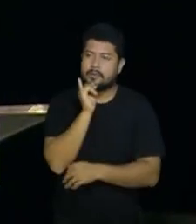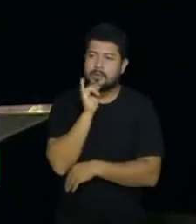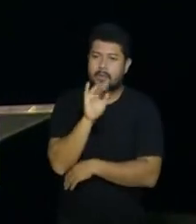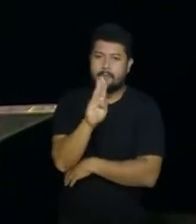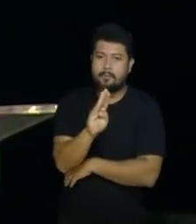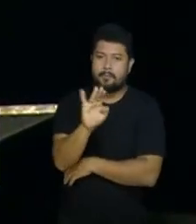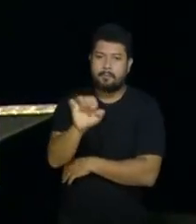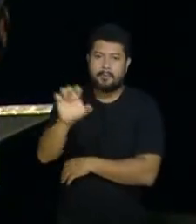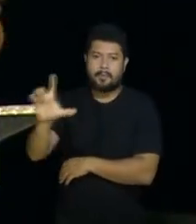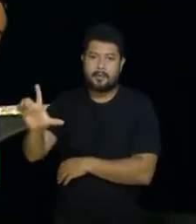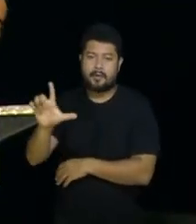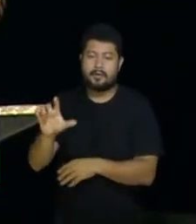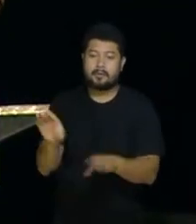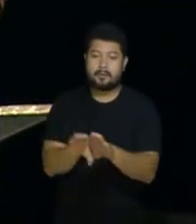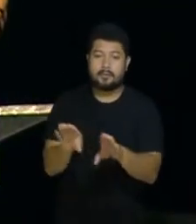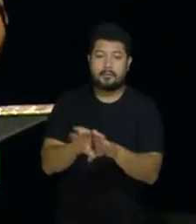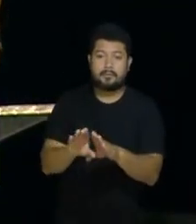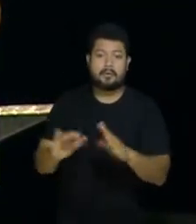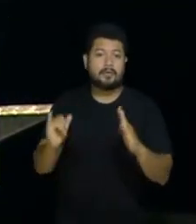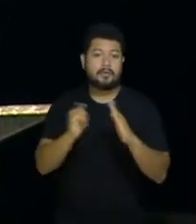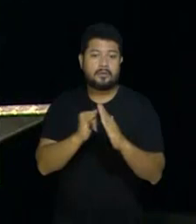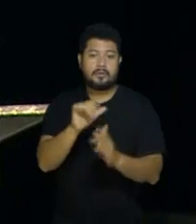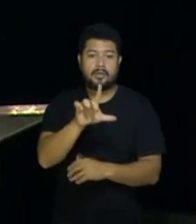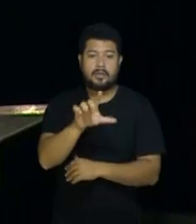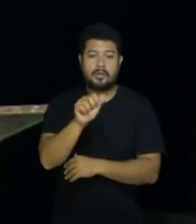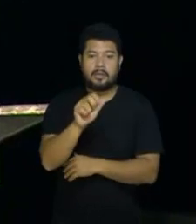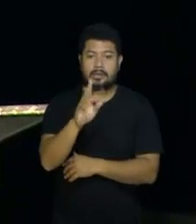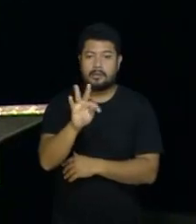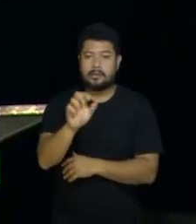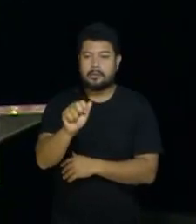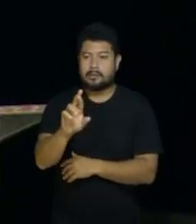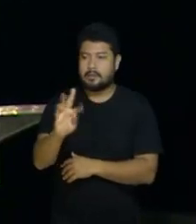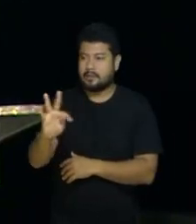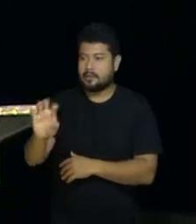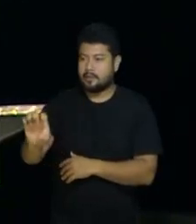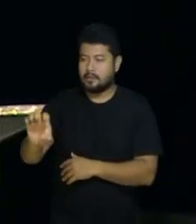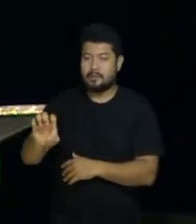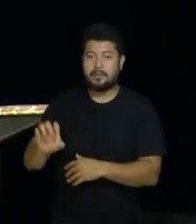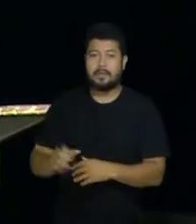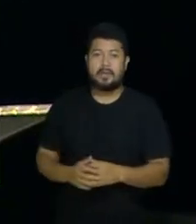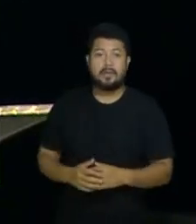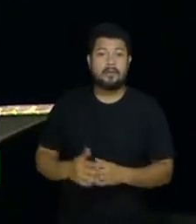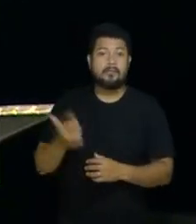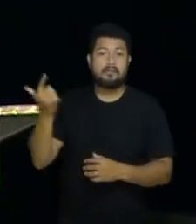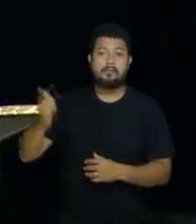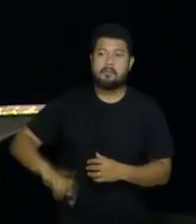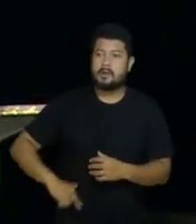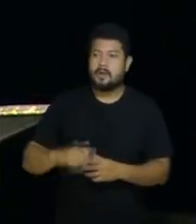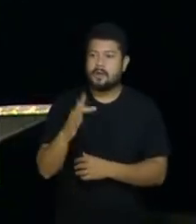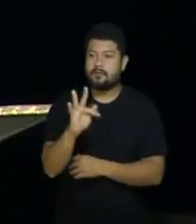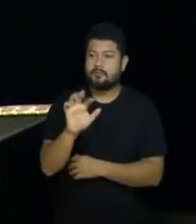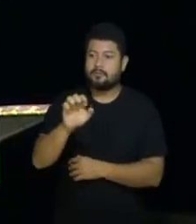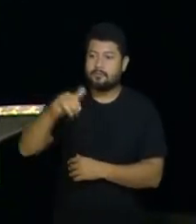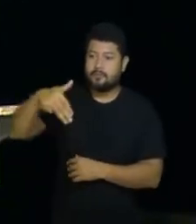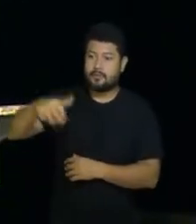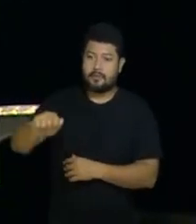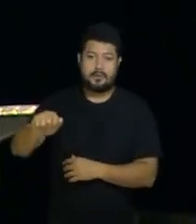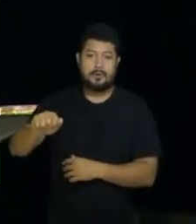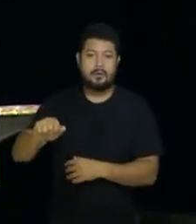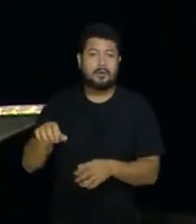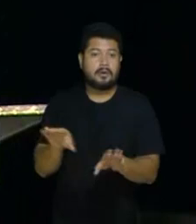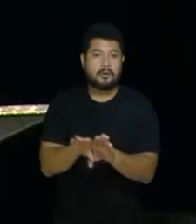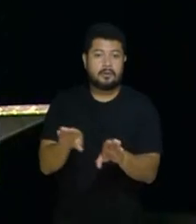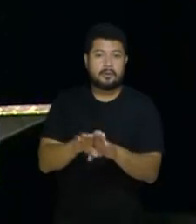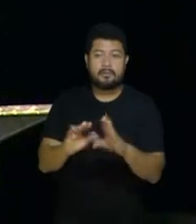Instituto Latarte, a FEMAS, a Rede Feminina de Combate ao Câncer, o Instituto Viva de Paradesporto,